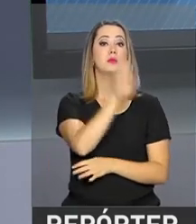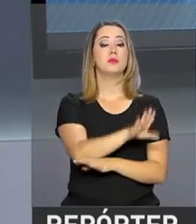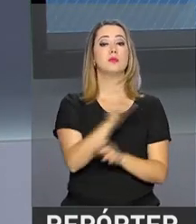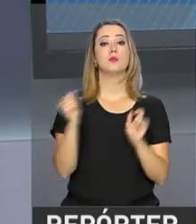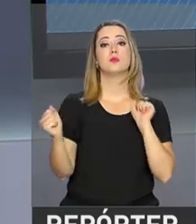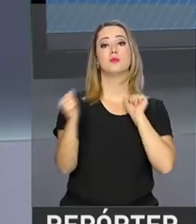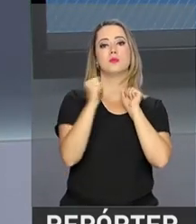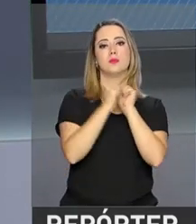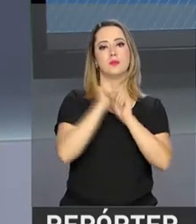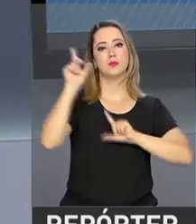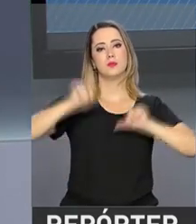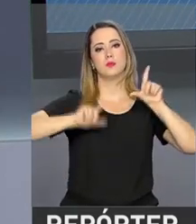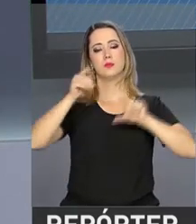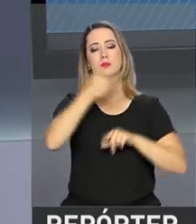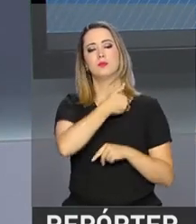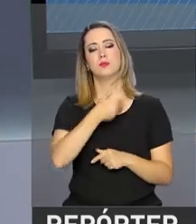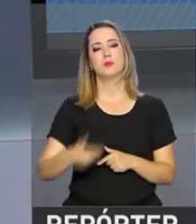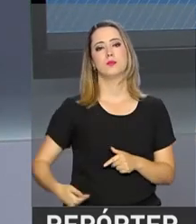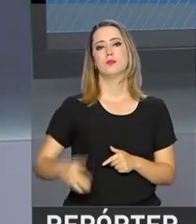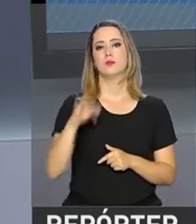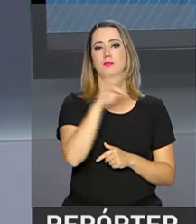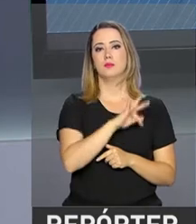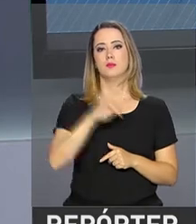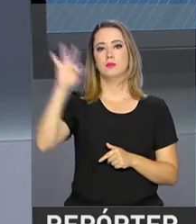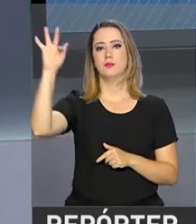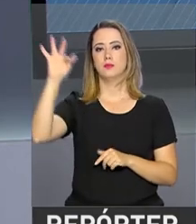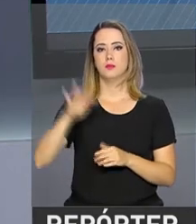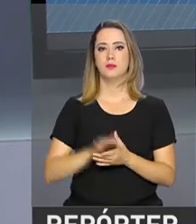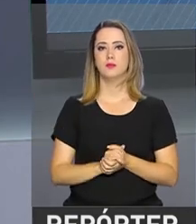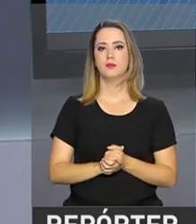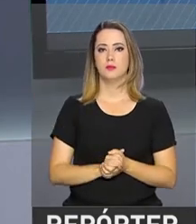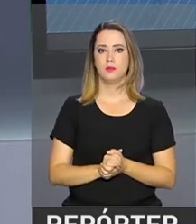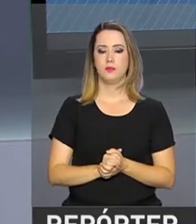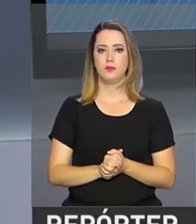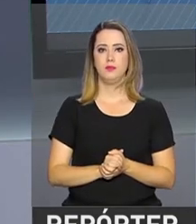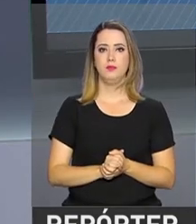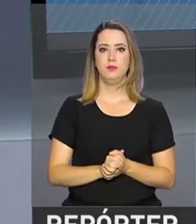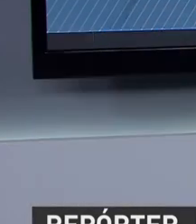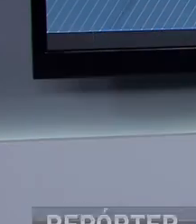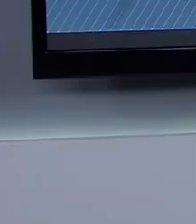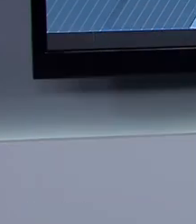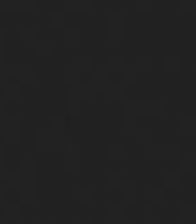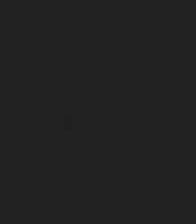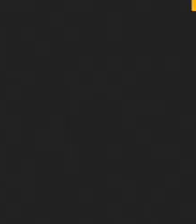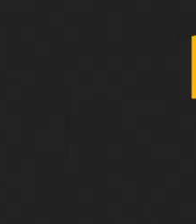boa tarde para você e continue com a gente aqui na NBR, a TV do Governo Federal.